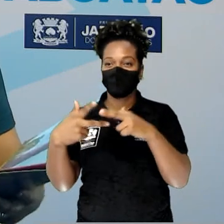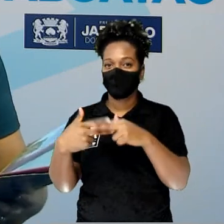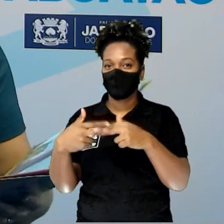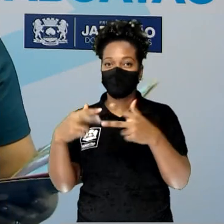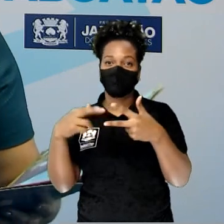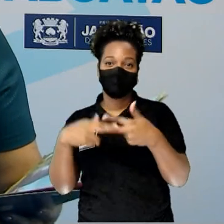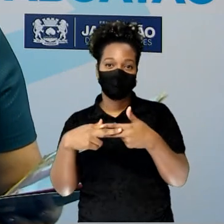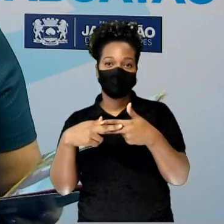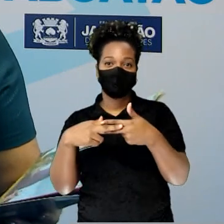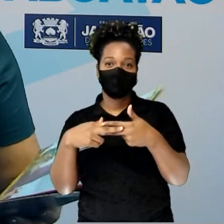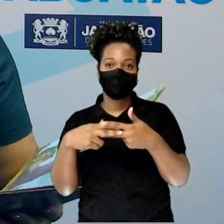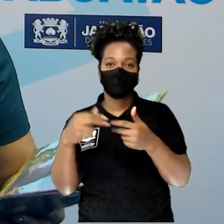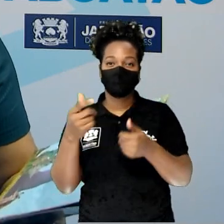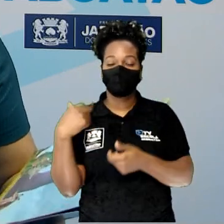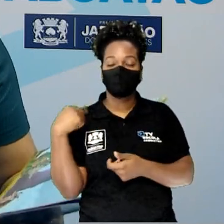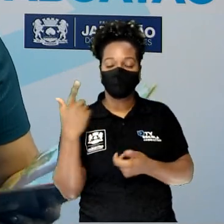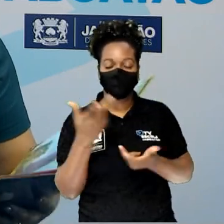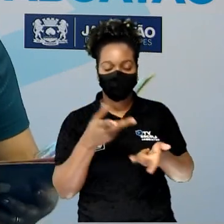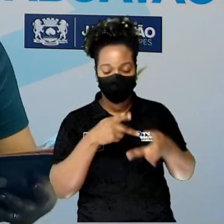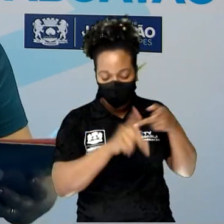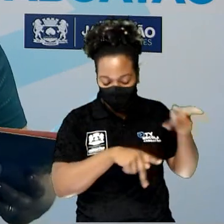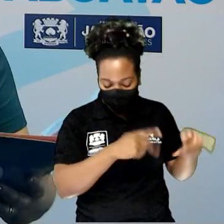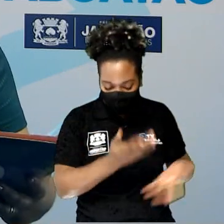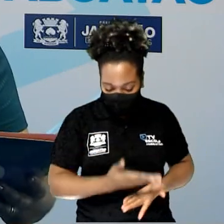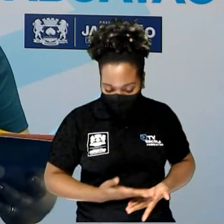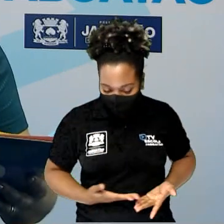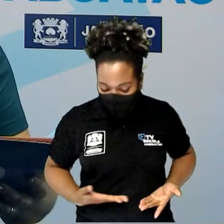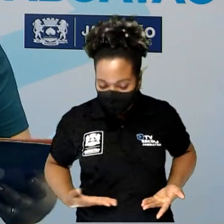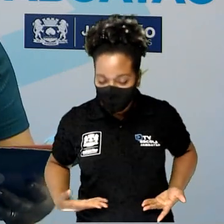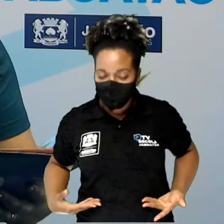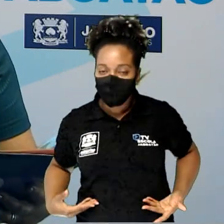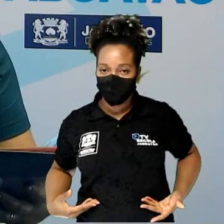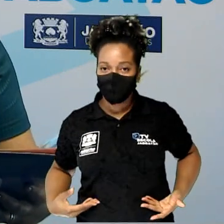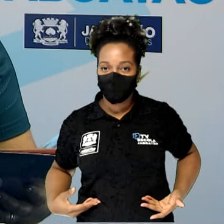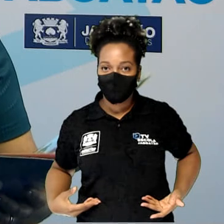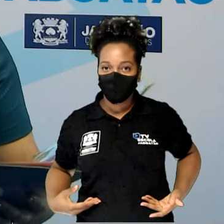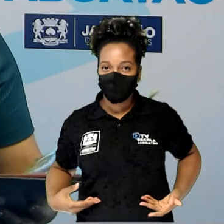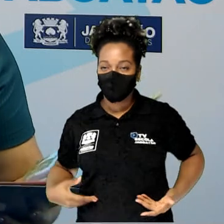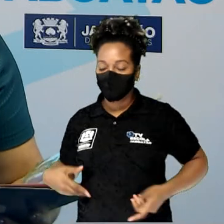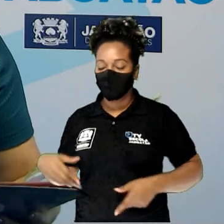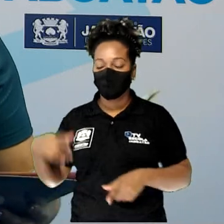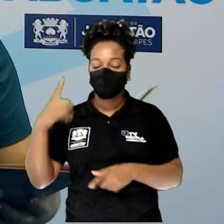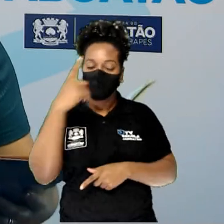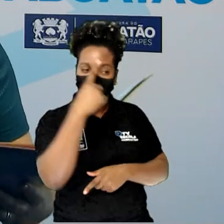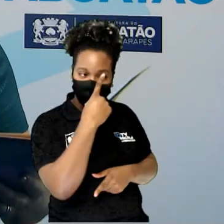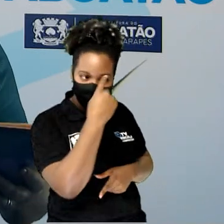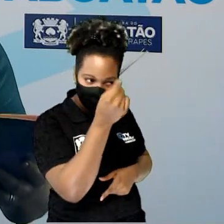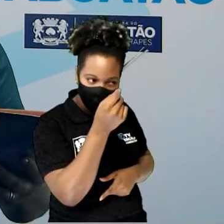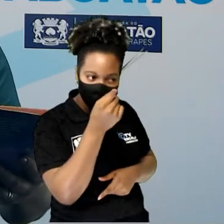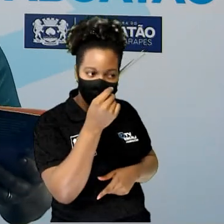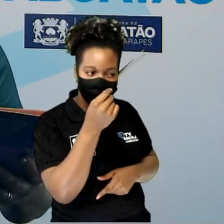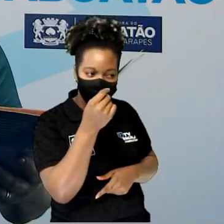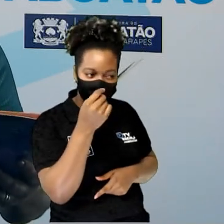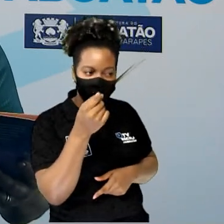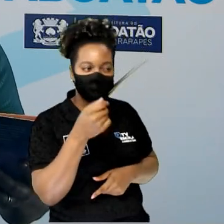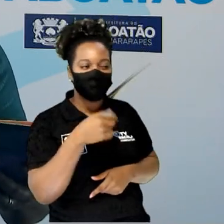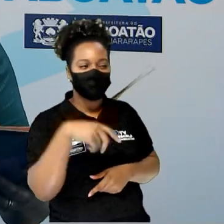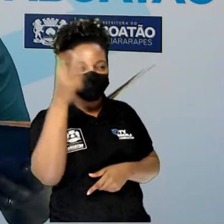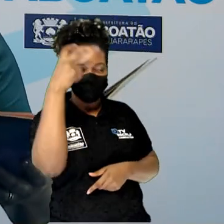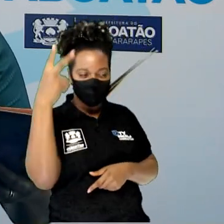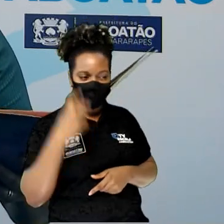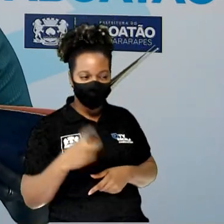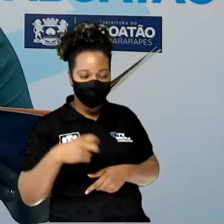Carambola, carambola, o meu povo tá com fome. A bruxa, que era astuta, malvada como ela